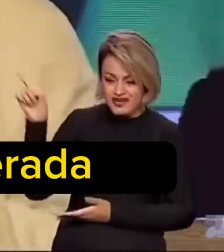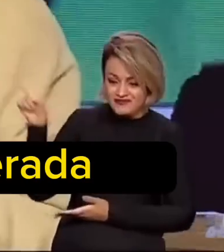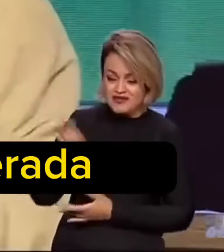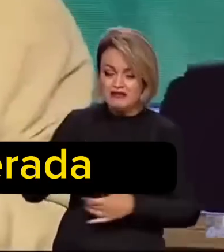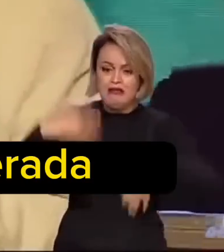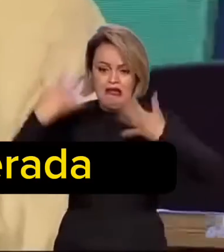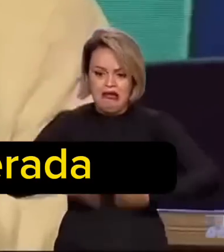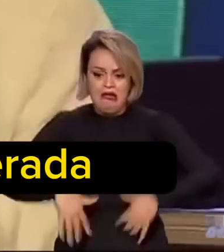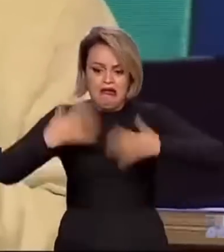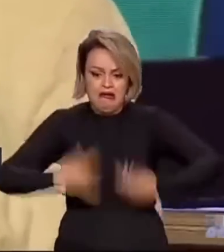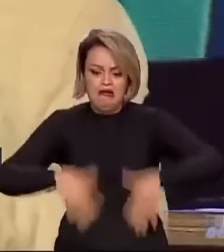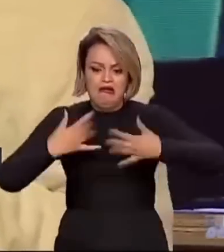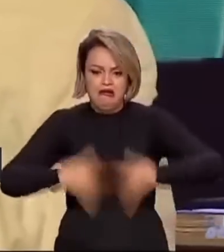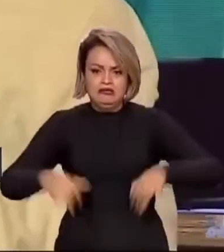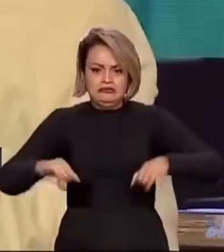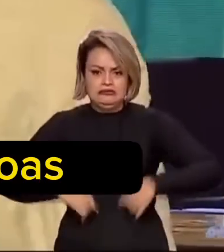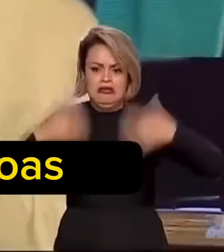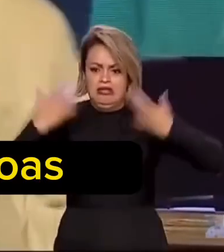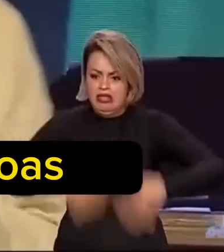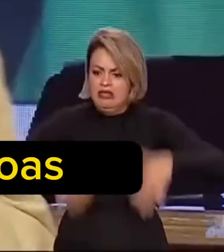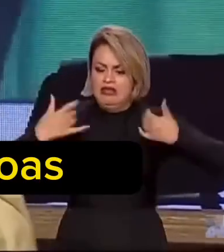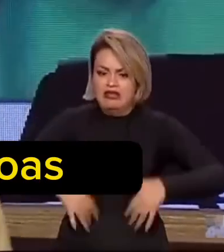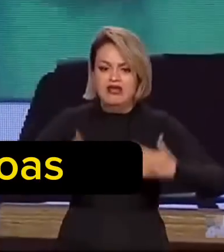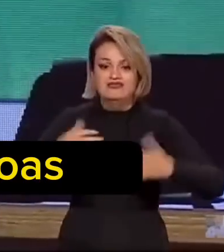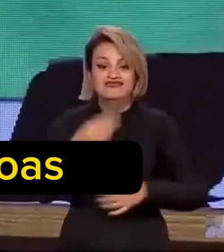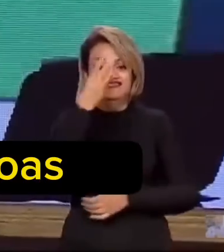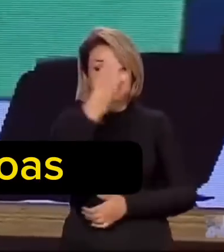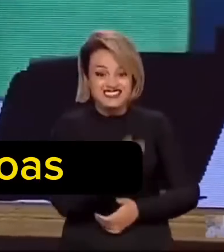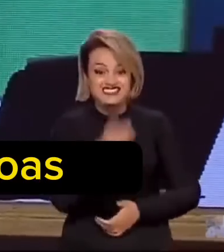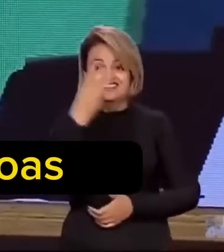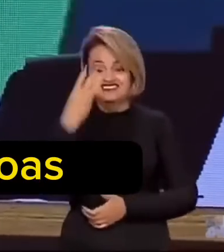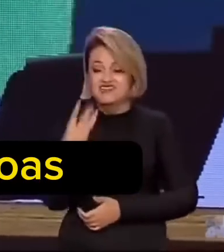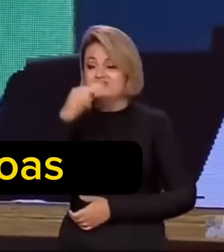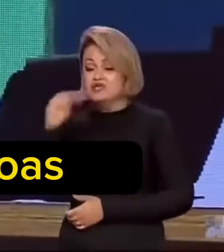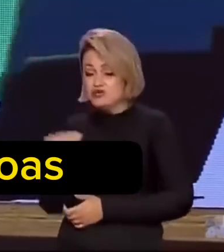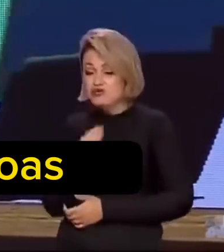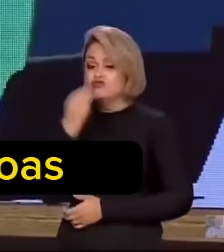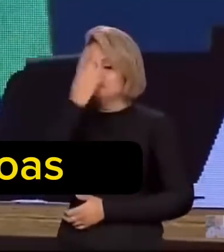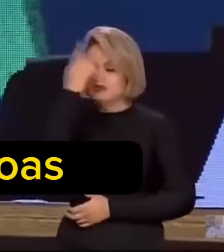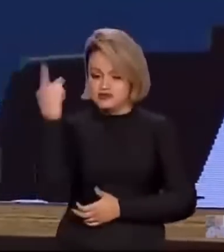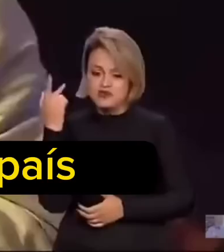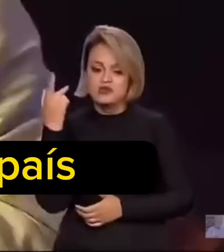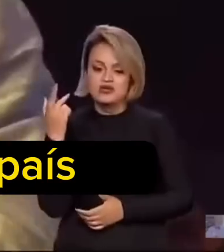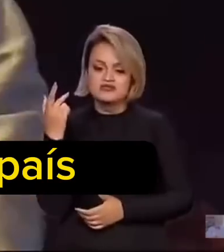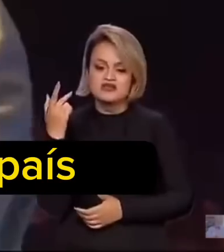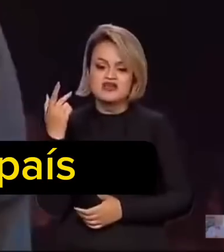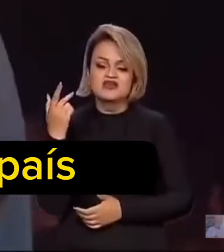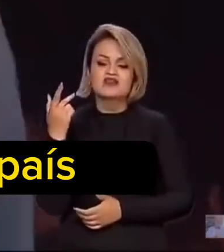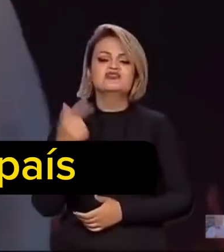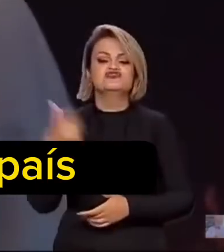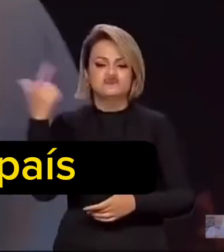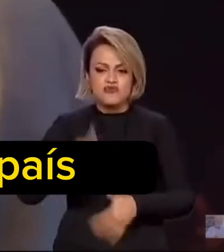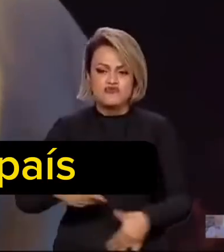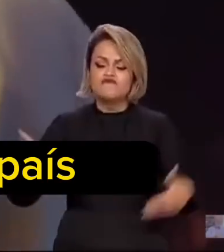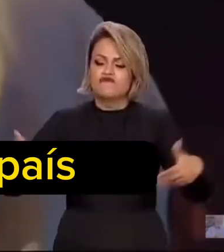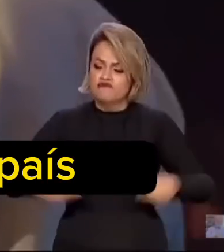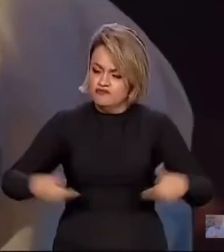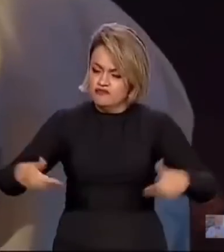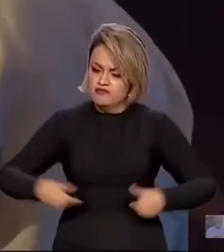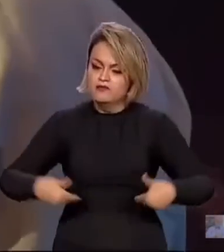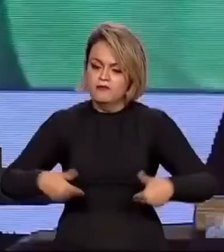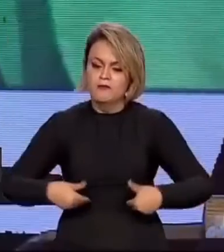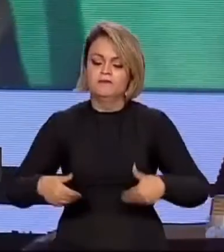essa desesperada. E são 33 milhões de pessoas que voltaram a passar fome nesse